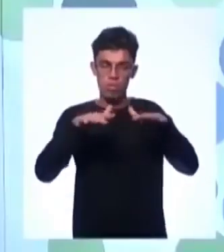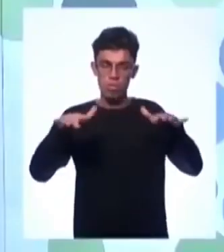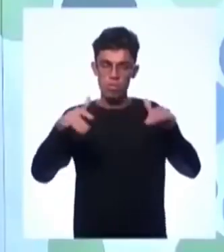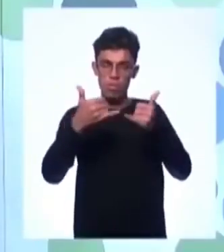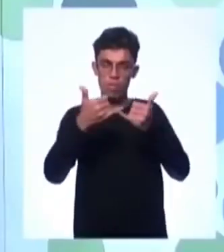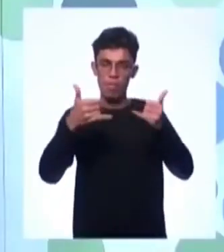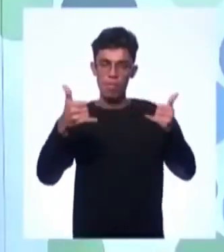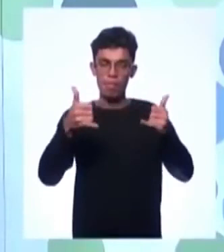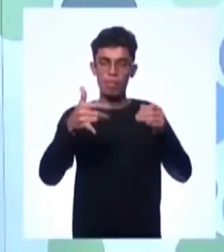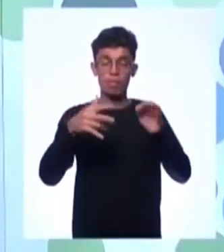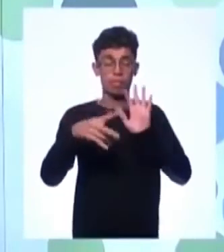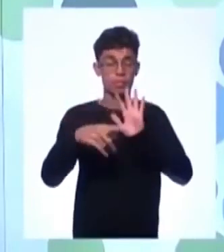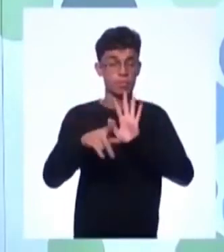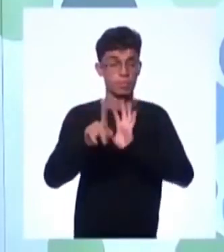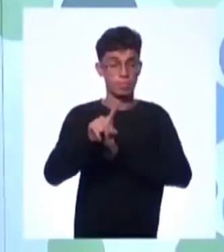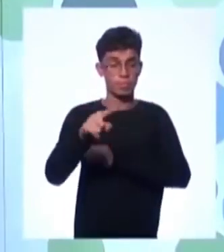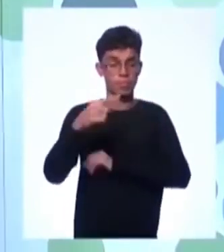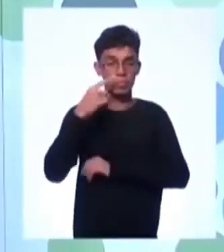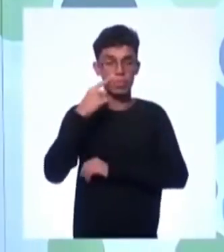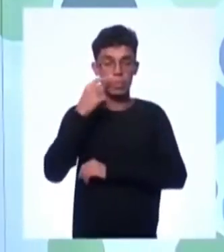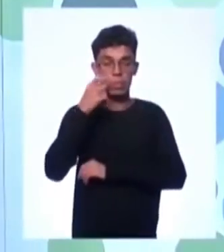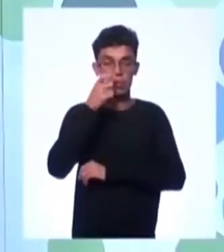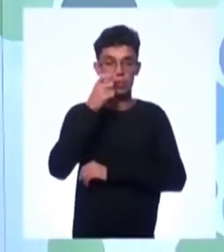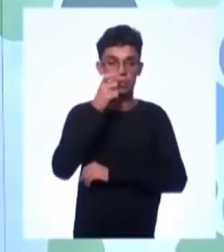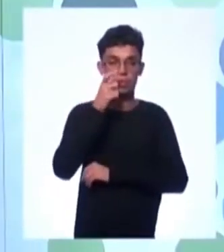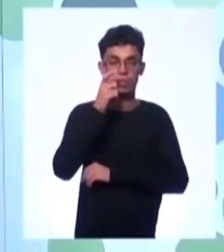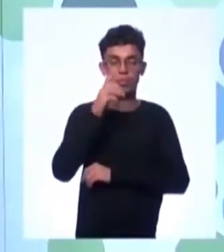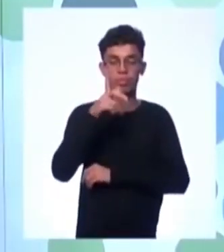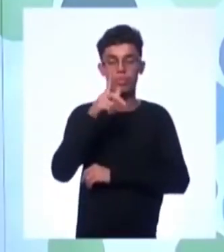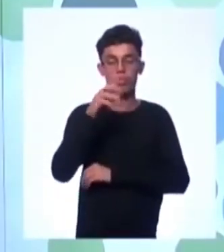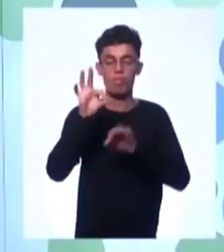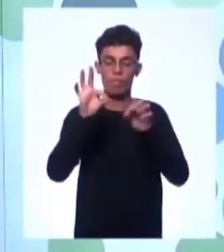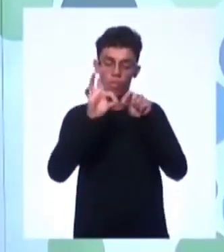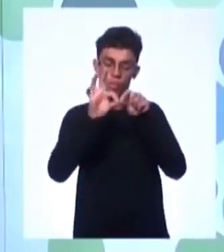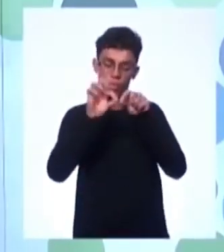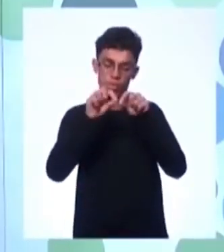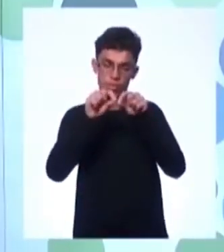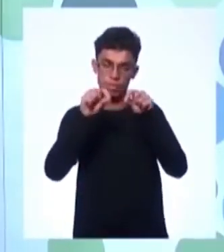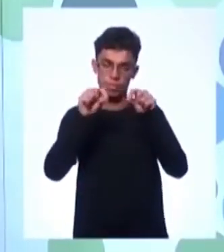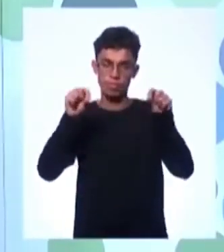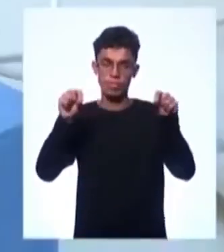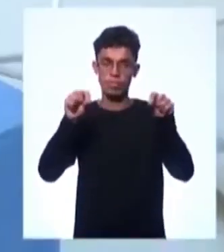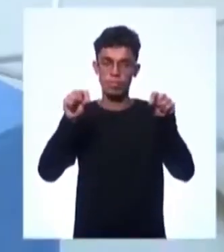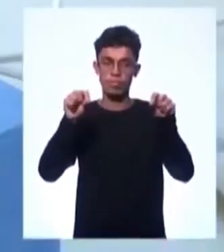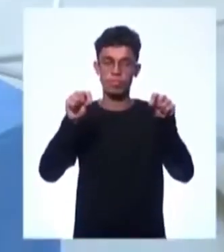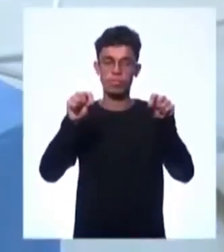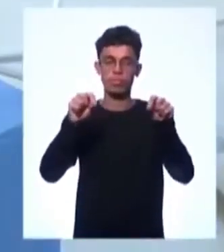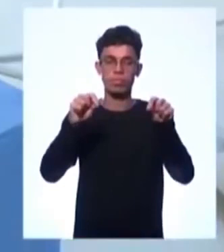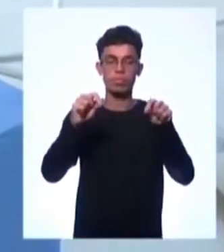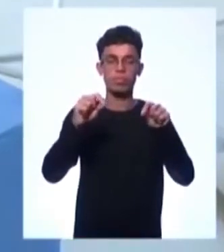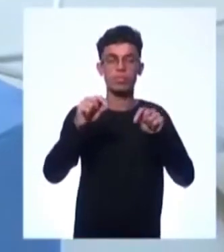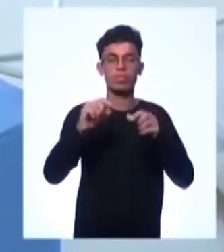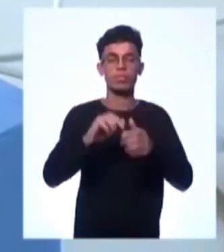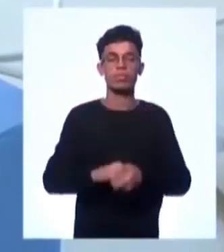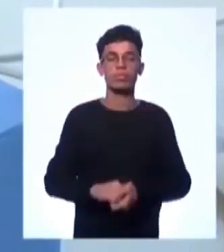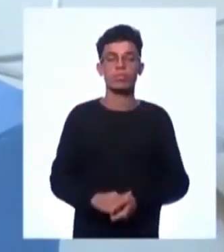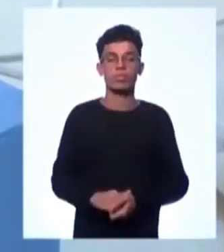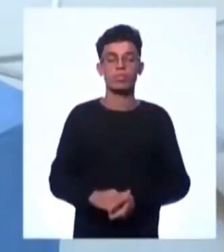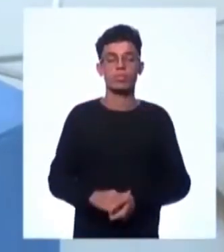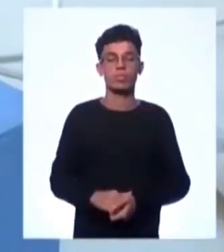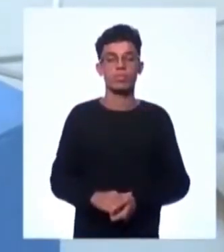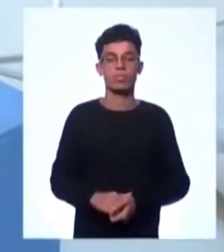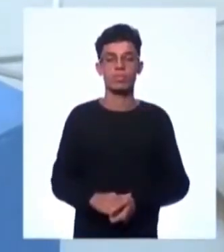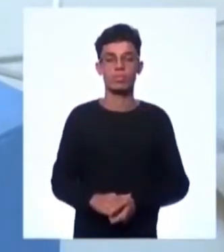reto. Neste primeiro momento, eu gostaria que você observasse que a agulha está alinhada com o campo magnético terrestre. Então, retomando, ela está